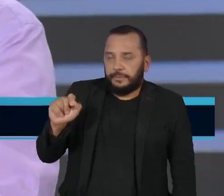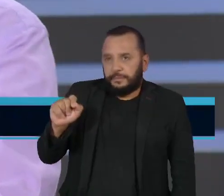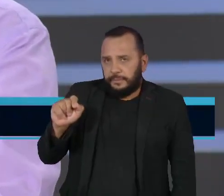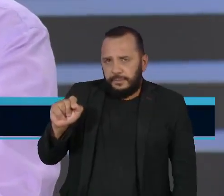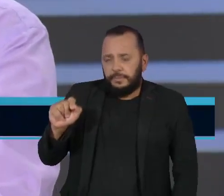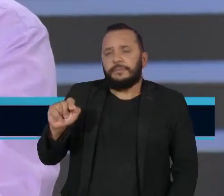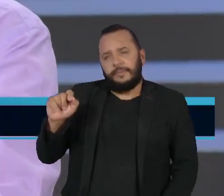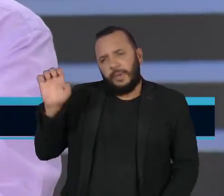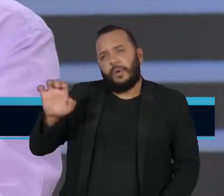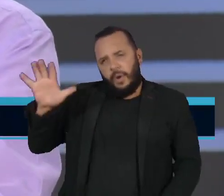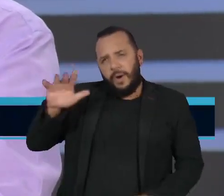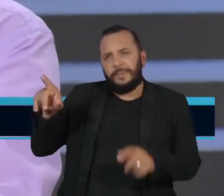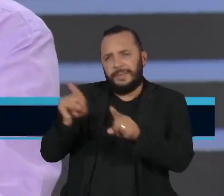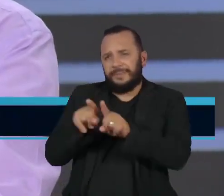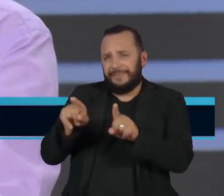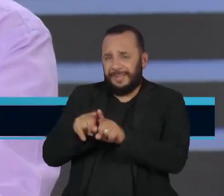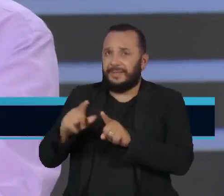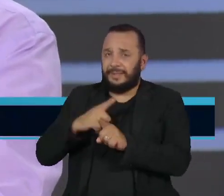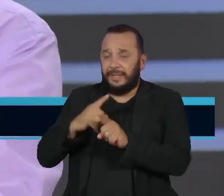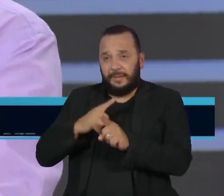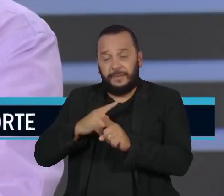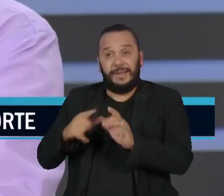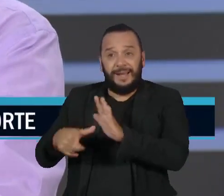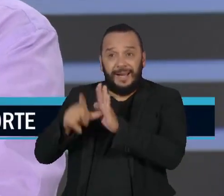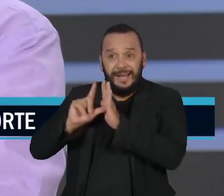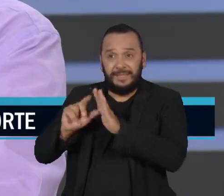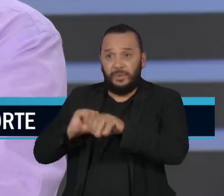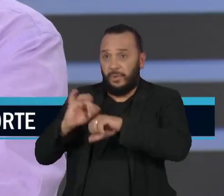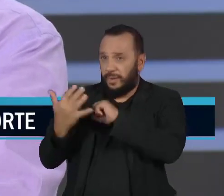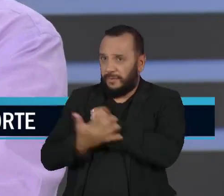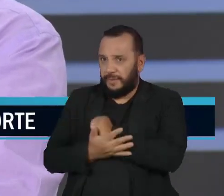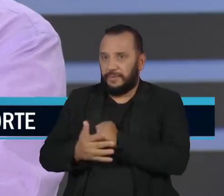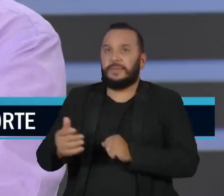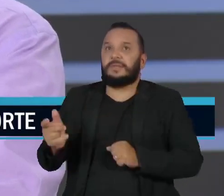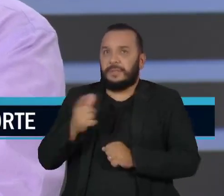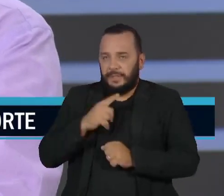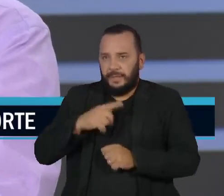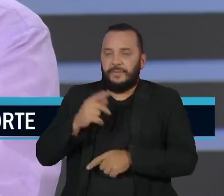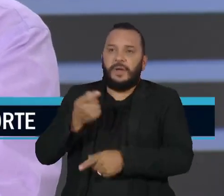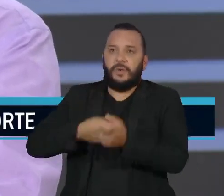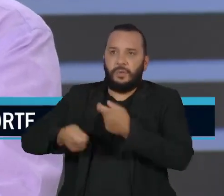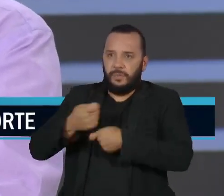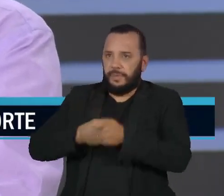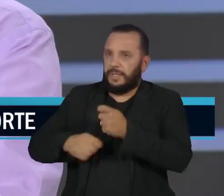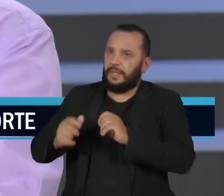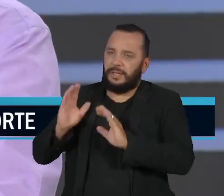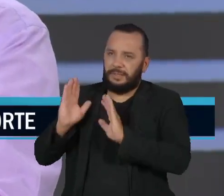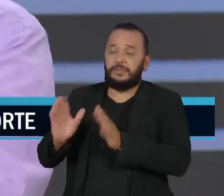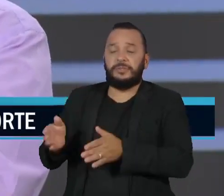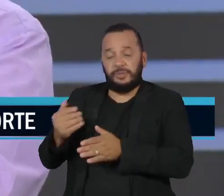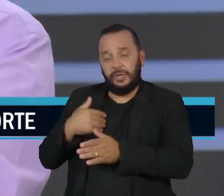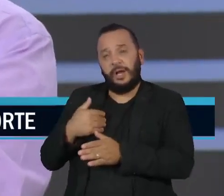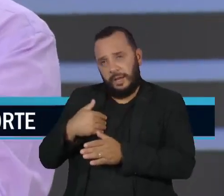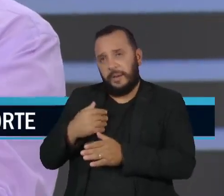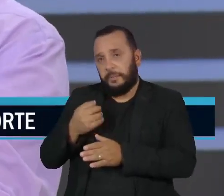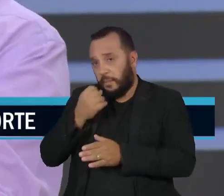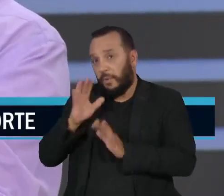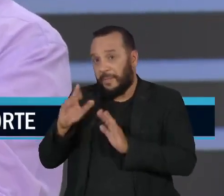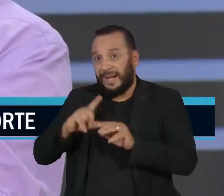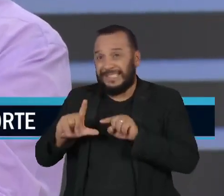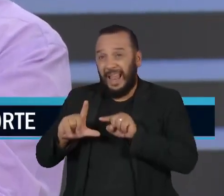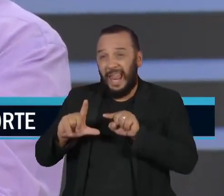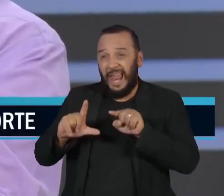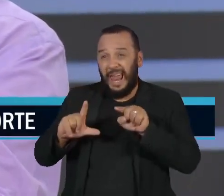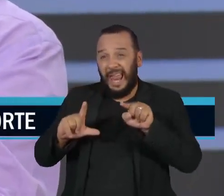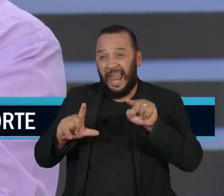todos eles, no período pós-pandemia, um crescimento muito acelerado da inflação. Isto ficou